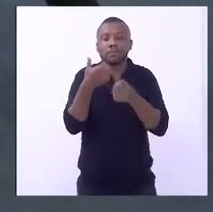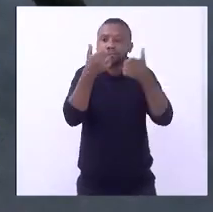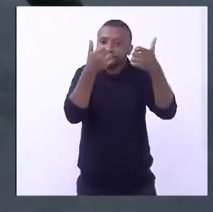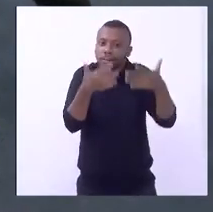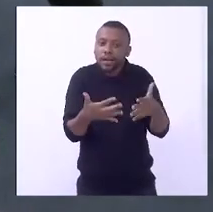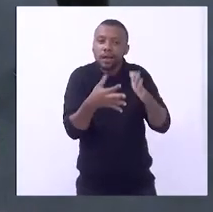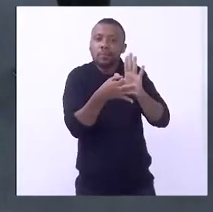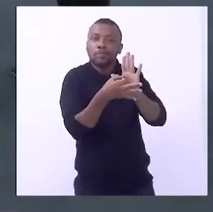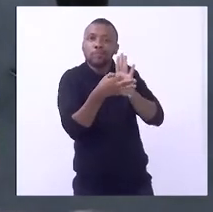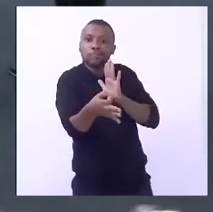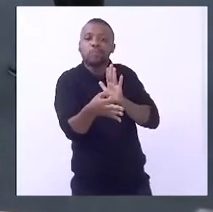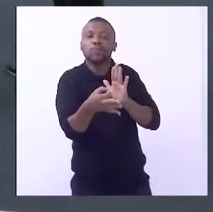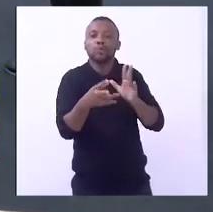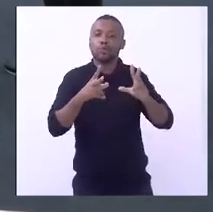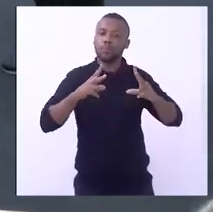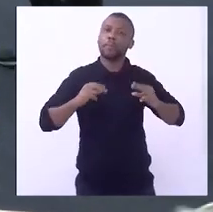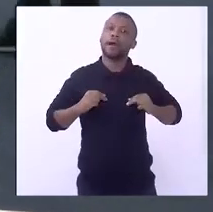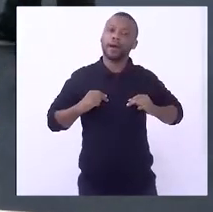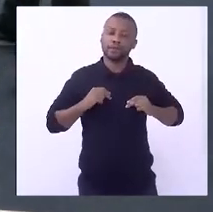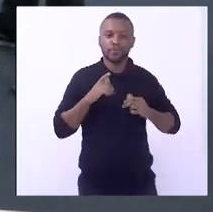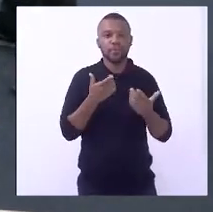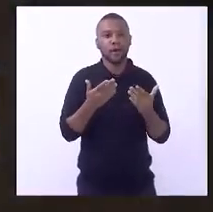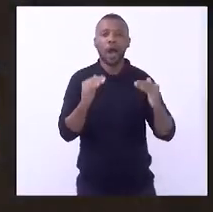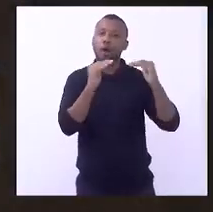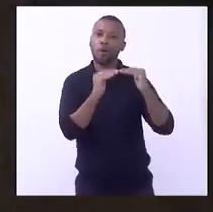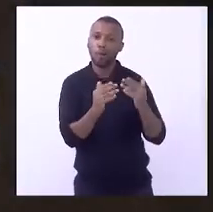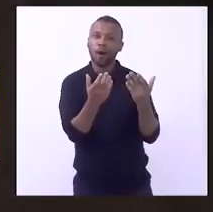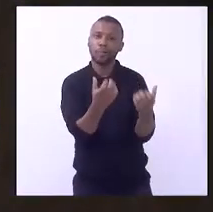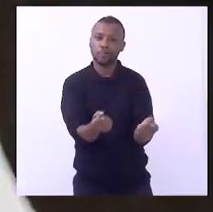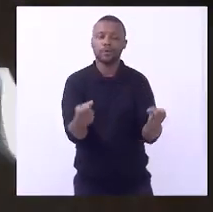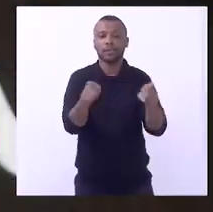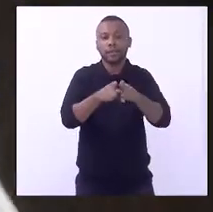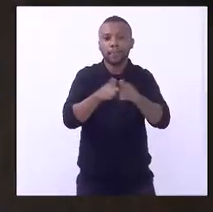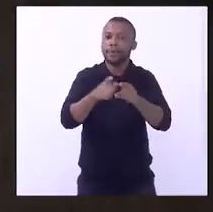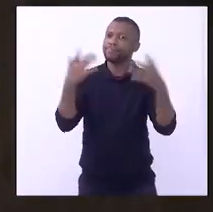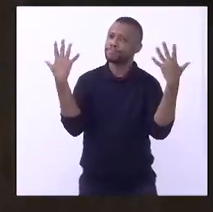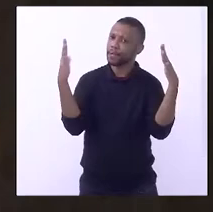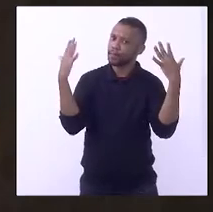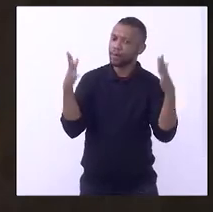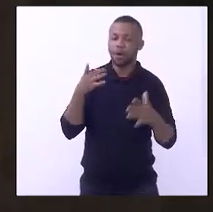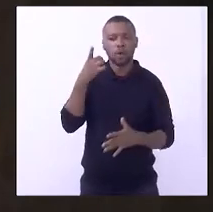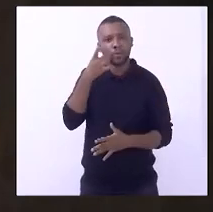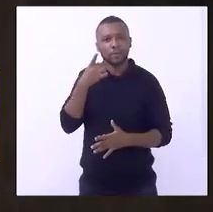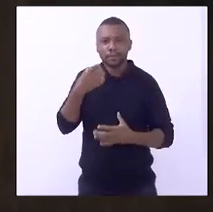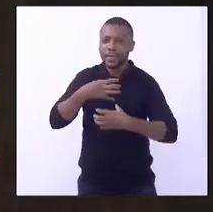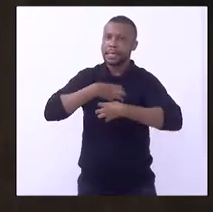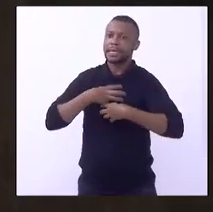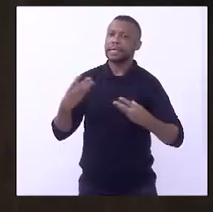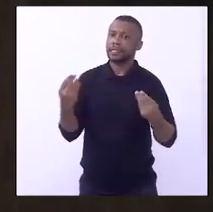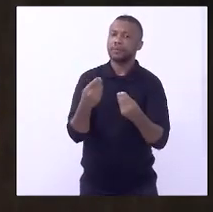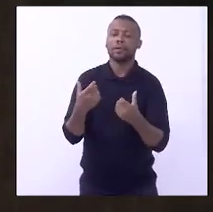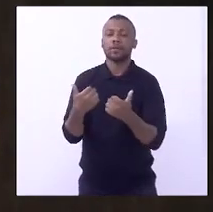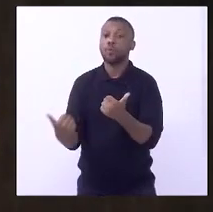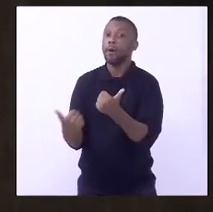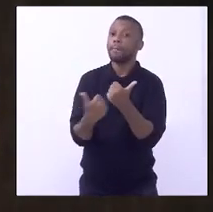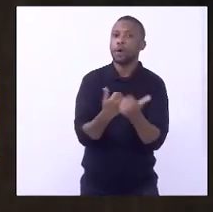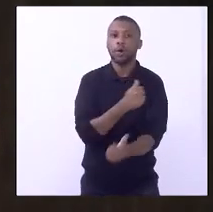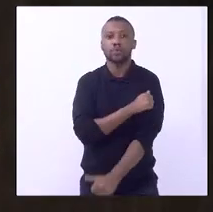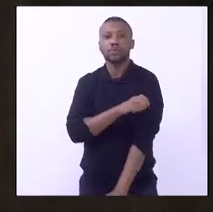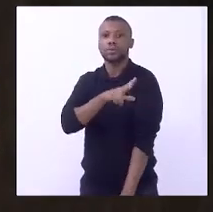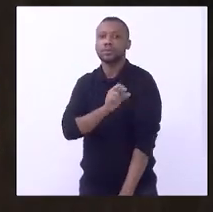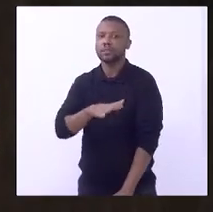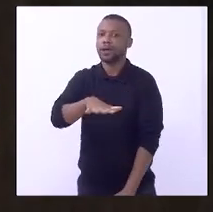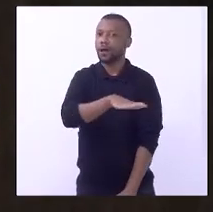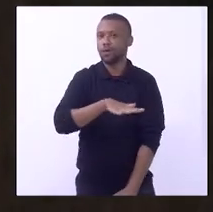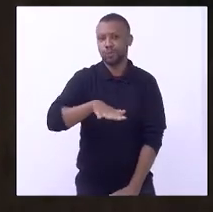parecer extremamente favorável e parabenizar o deputado pela sensibilidade com a assistência estudantil,